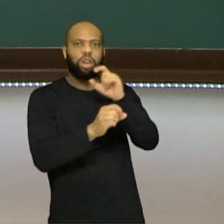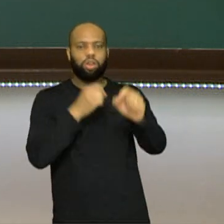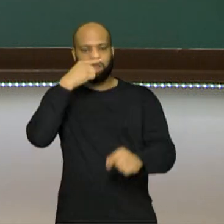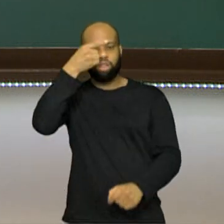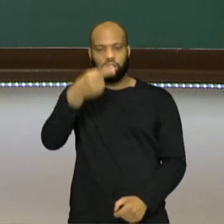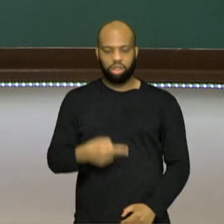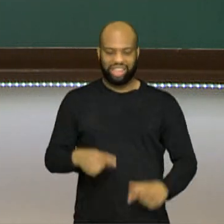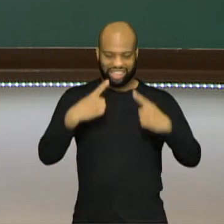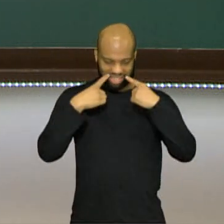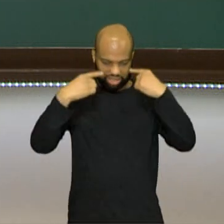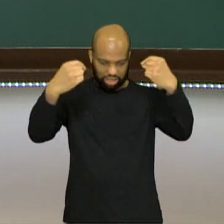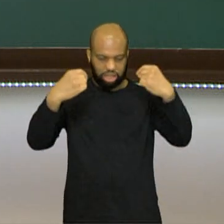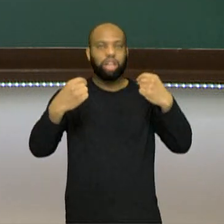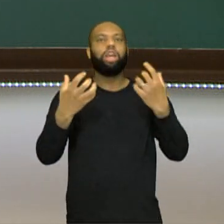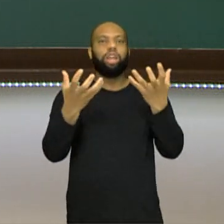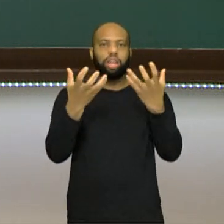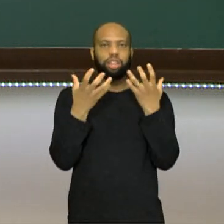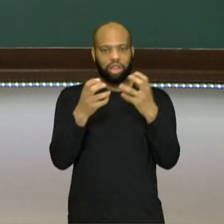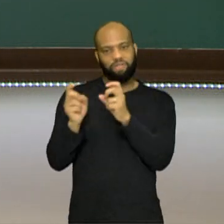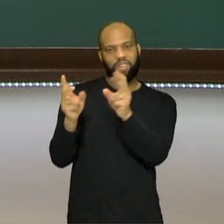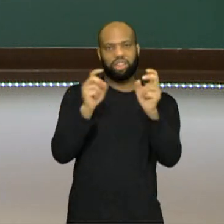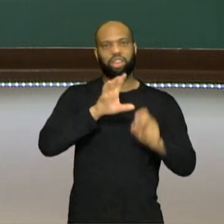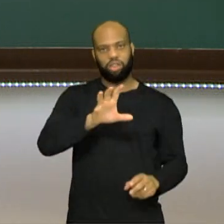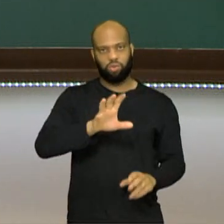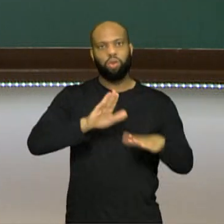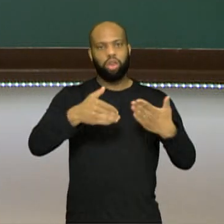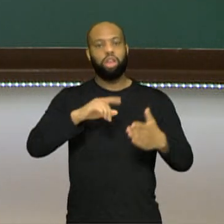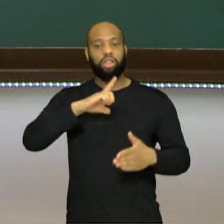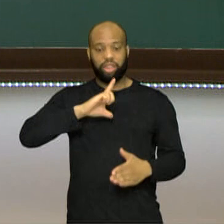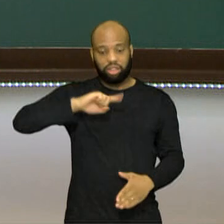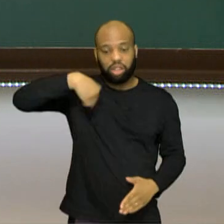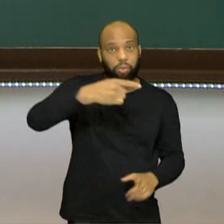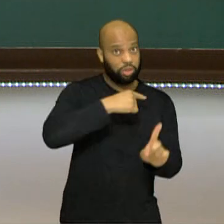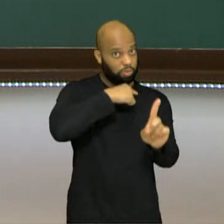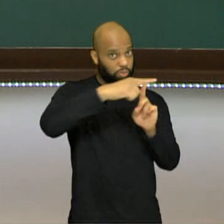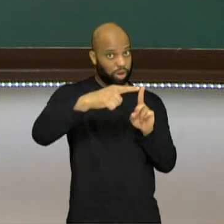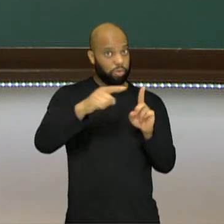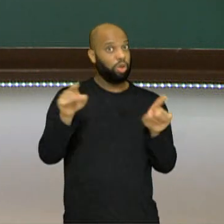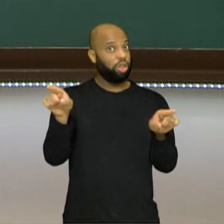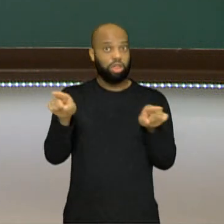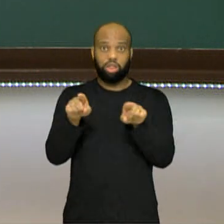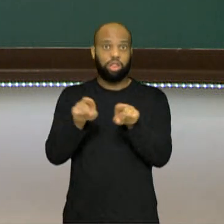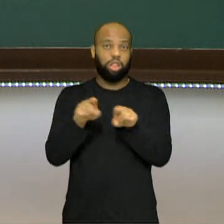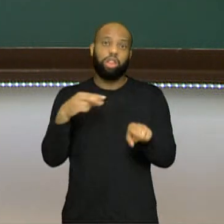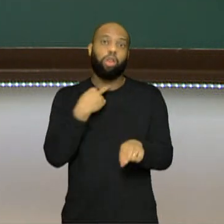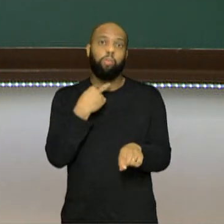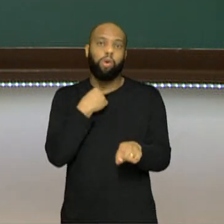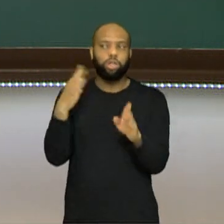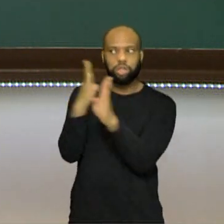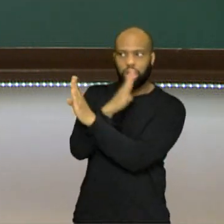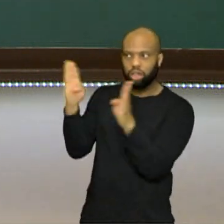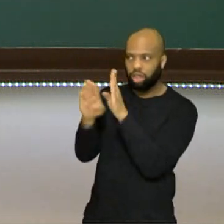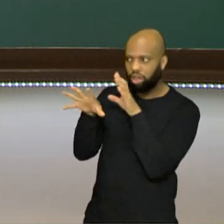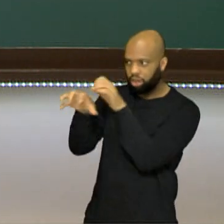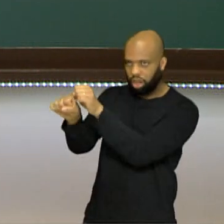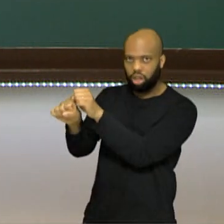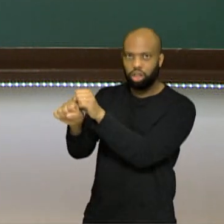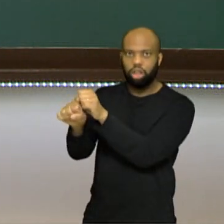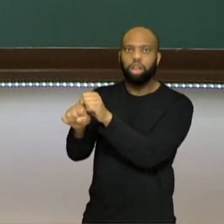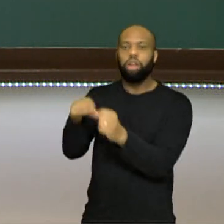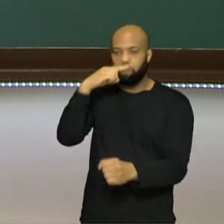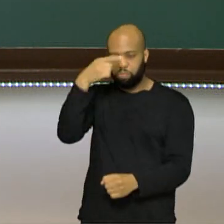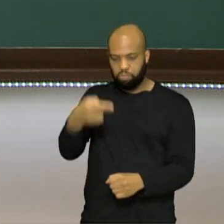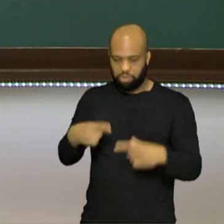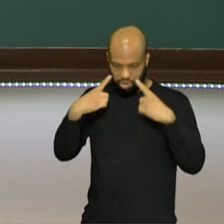acaba movimentando um grande mercado, principalmente após a proibição da caça do elefante e do rinoceronte. A floresta